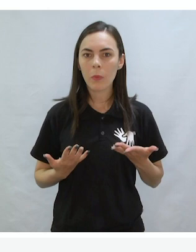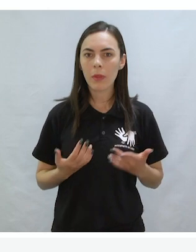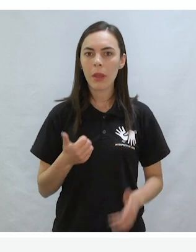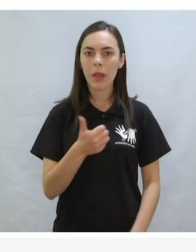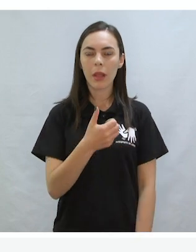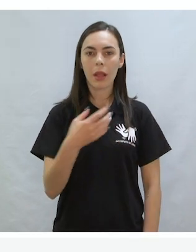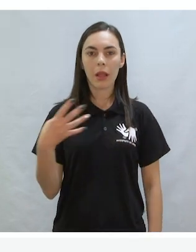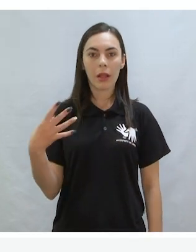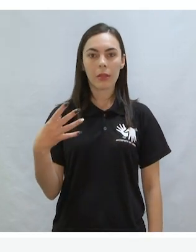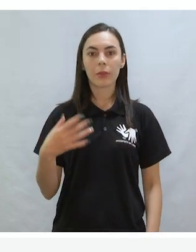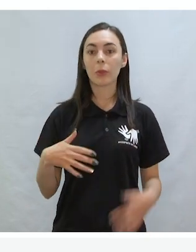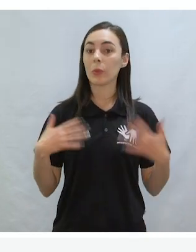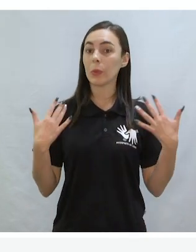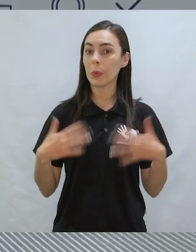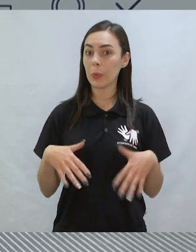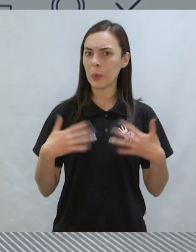número?